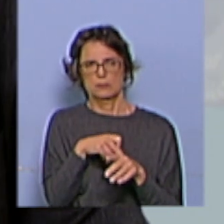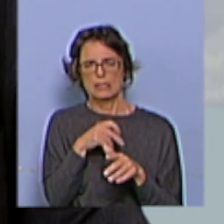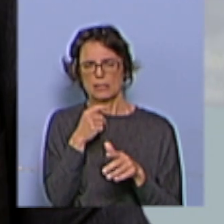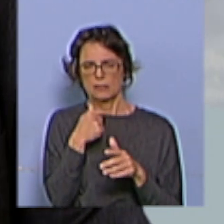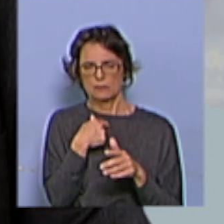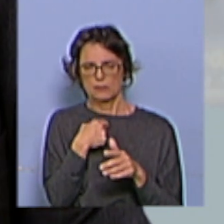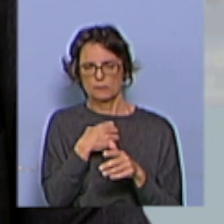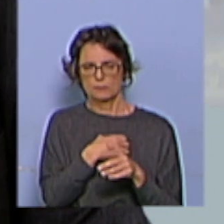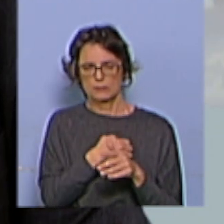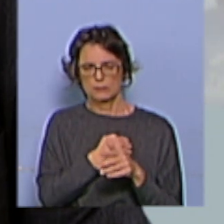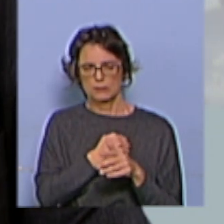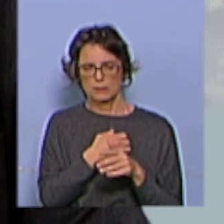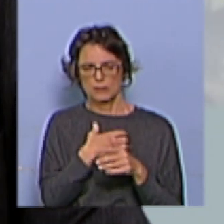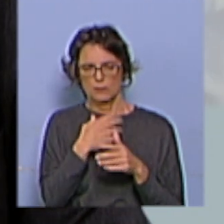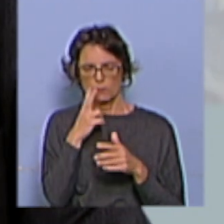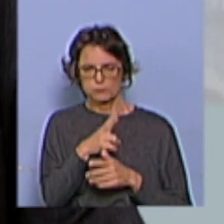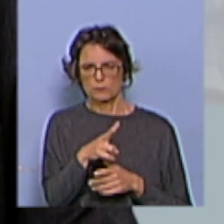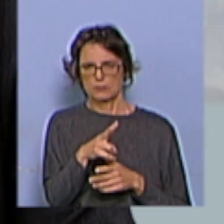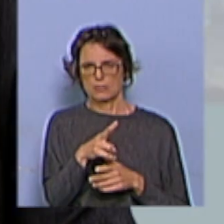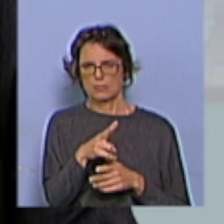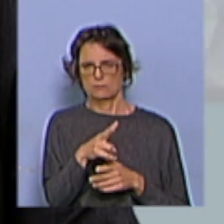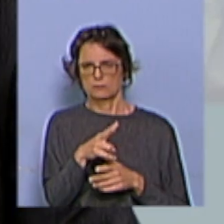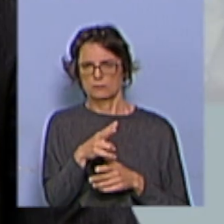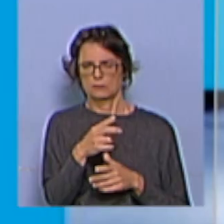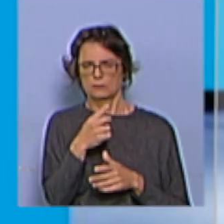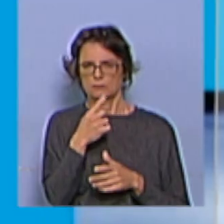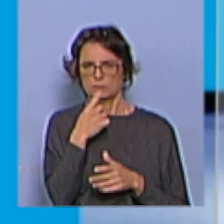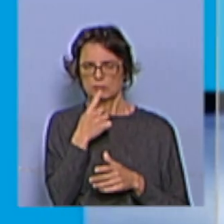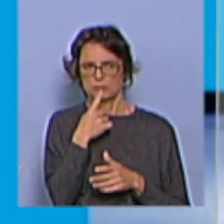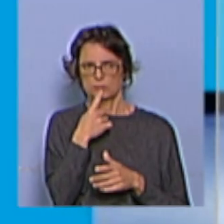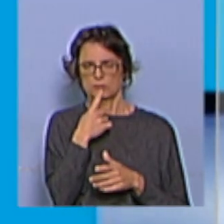imenso. Porque no cuidado dos doentes